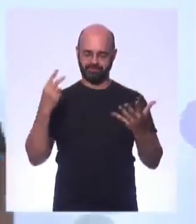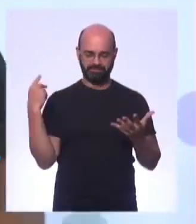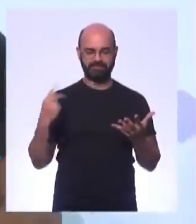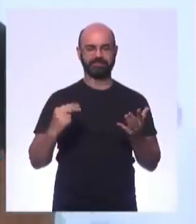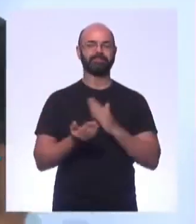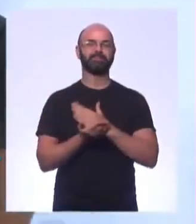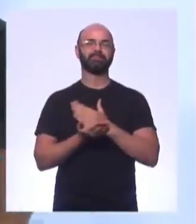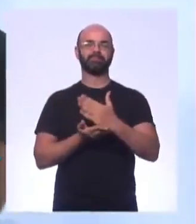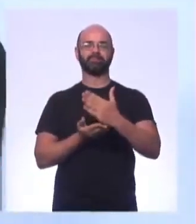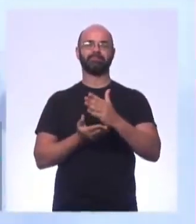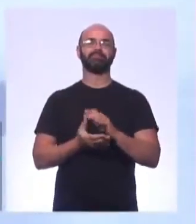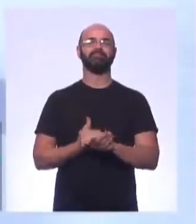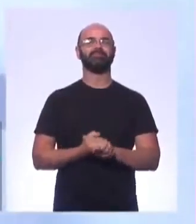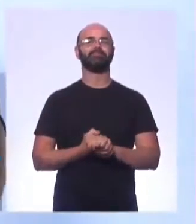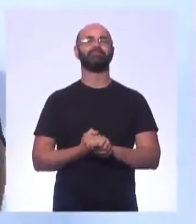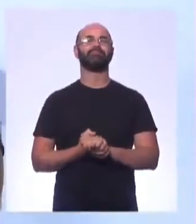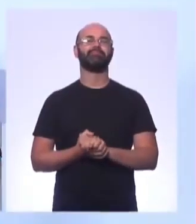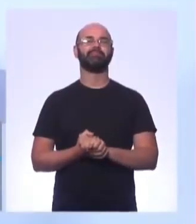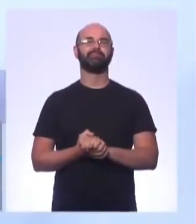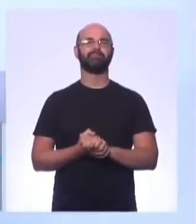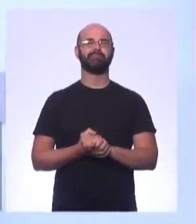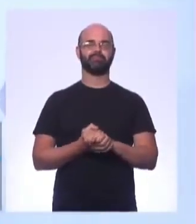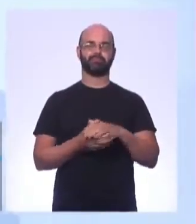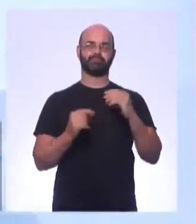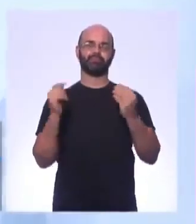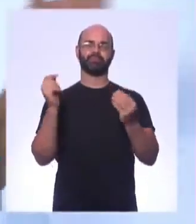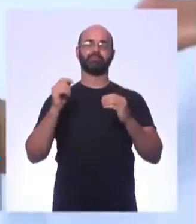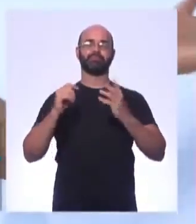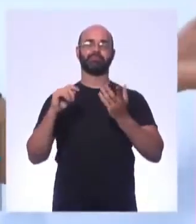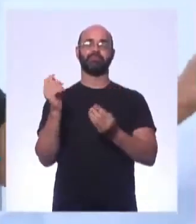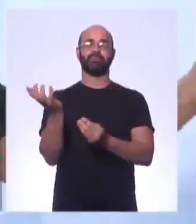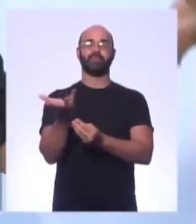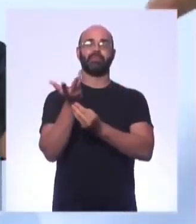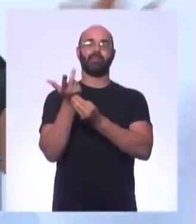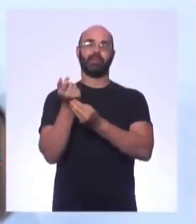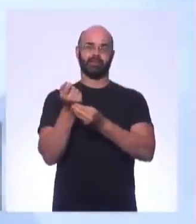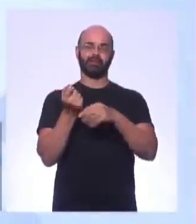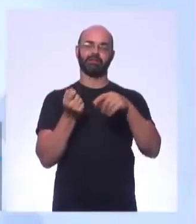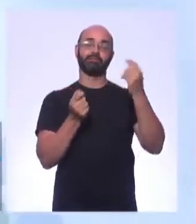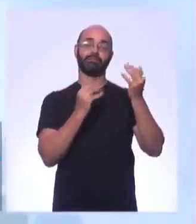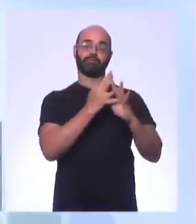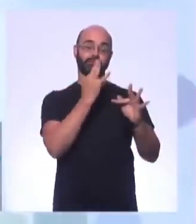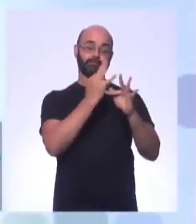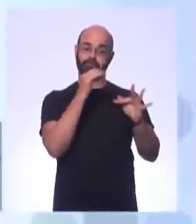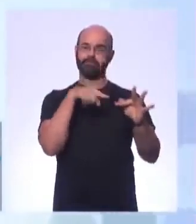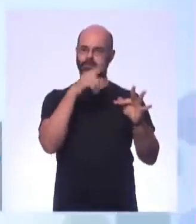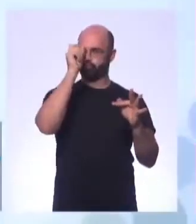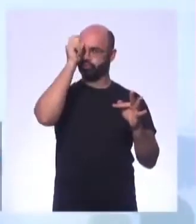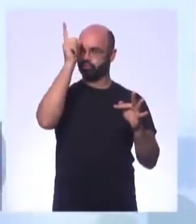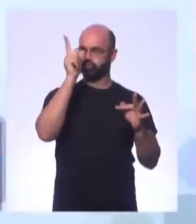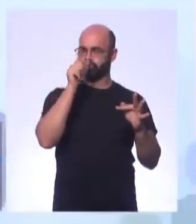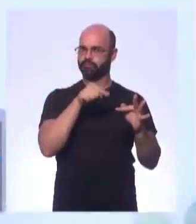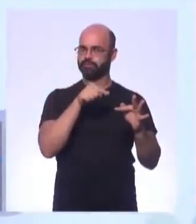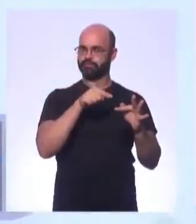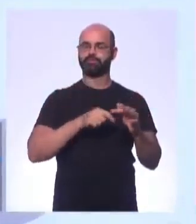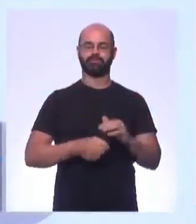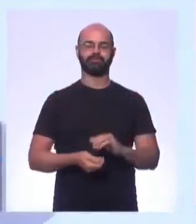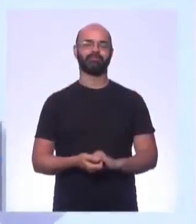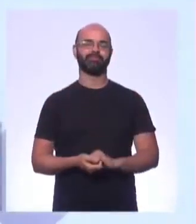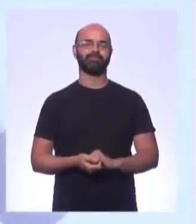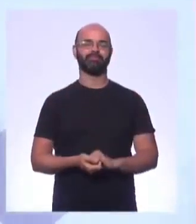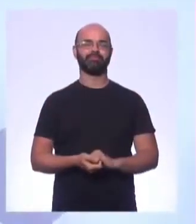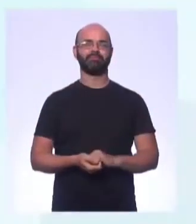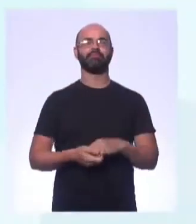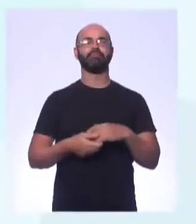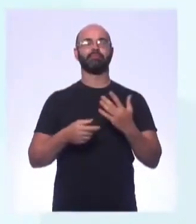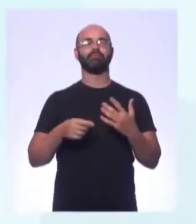vocês, certo? Um pouco aí a relação da arte, física e cultura, né? Sim. Física e cultura, beleza? Então aí, pessoal, levantamento prévio